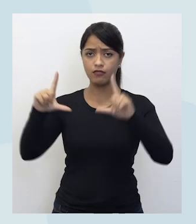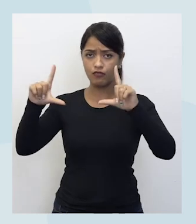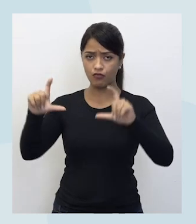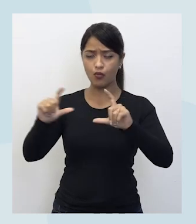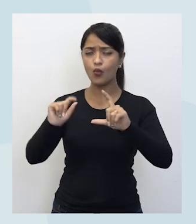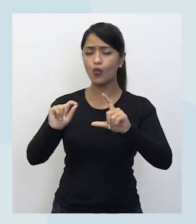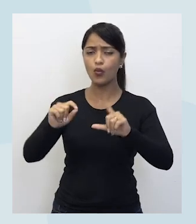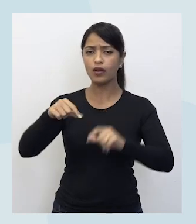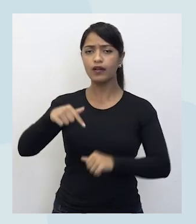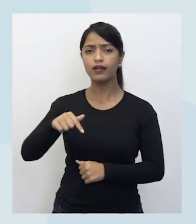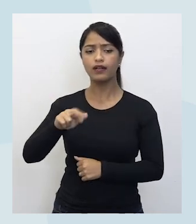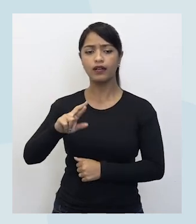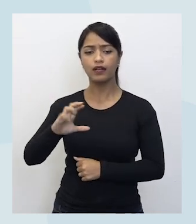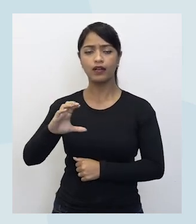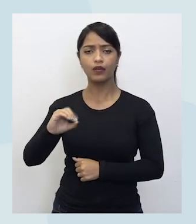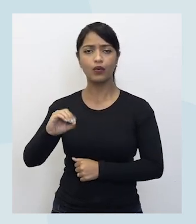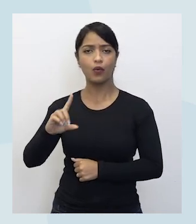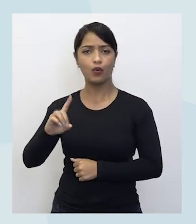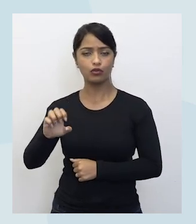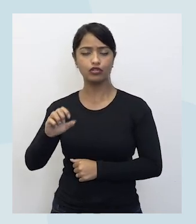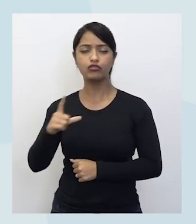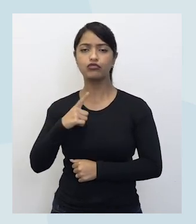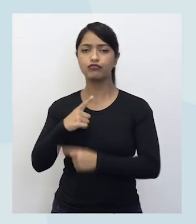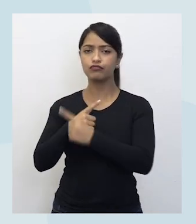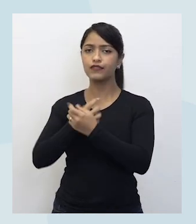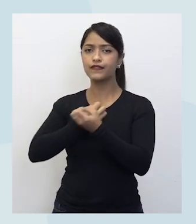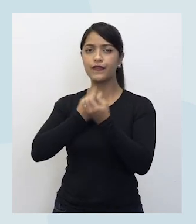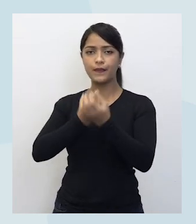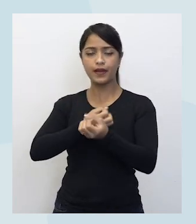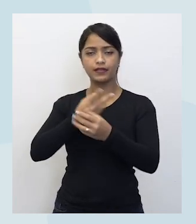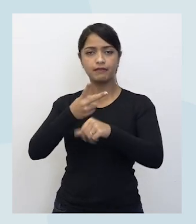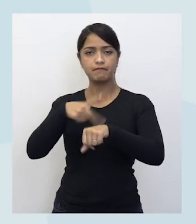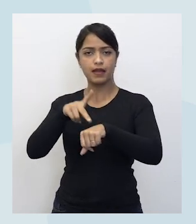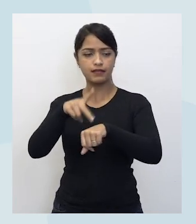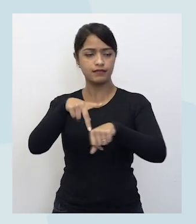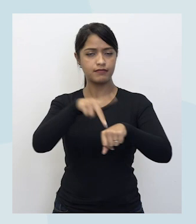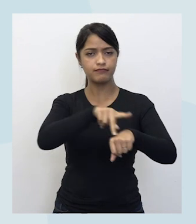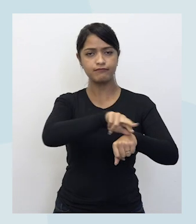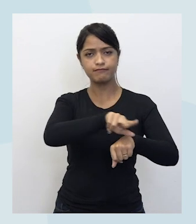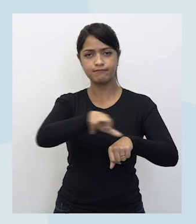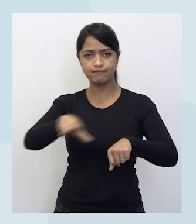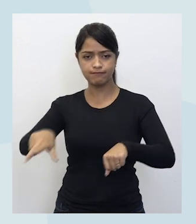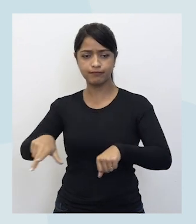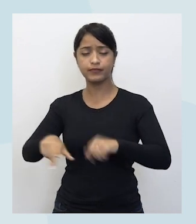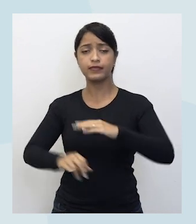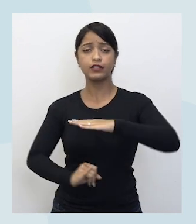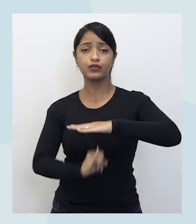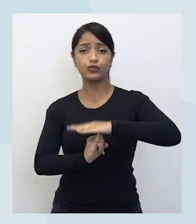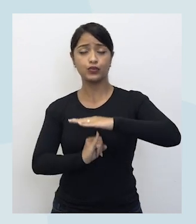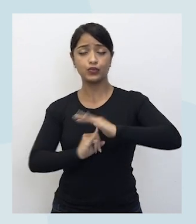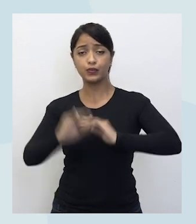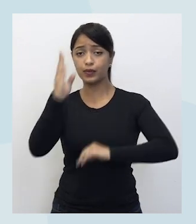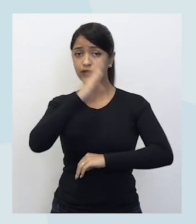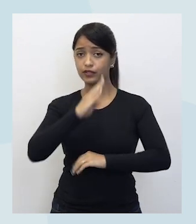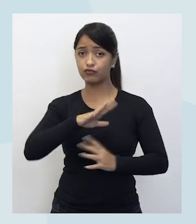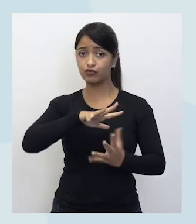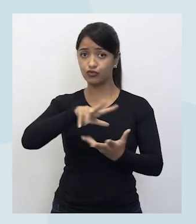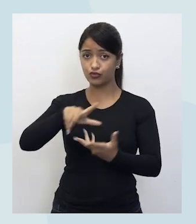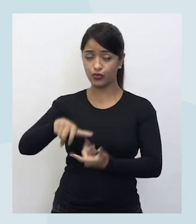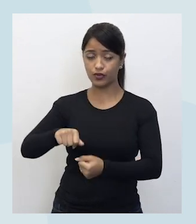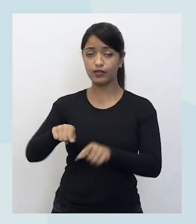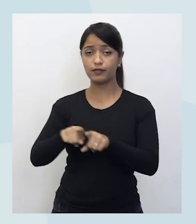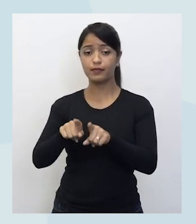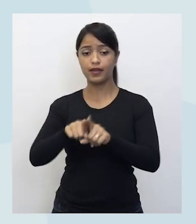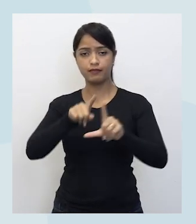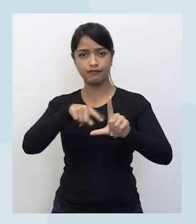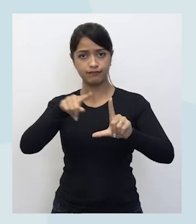ligar a questão das informações entre os países, né? É do site do Instituto Brasileiro de Geografia e Estatística, que